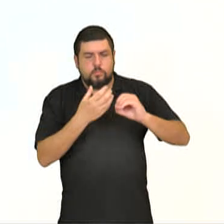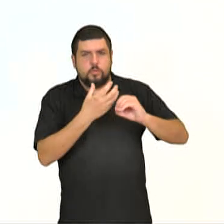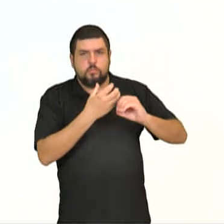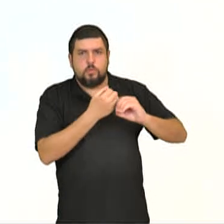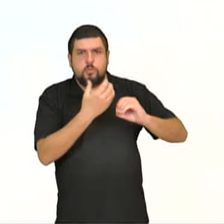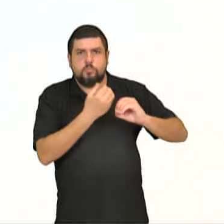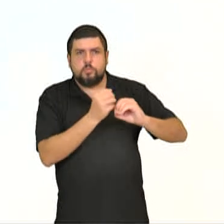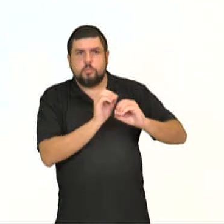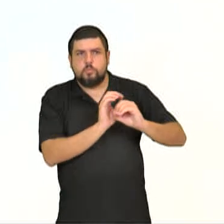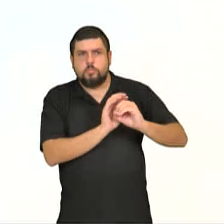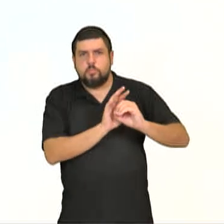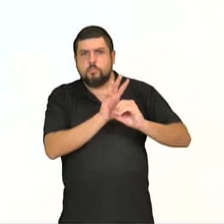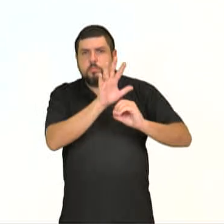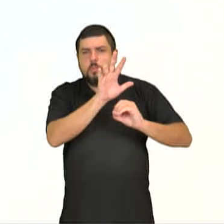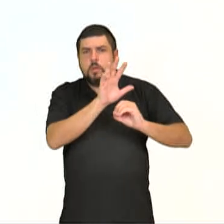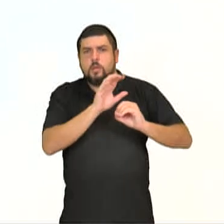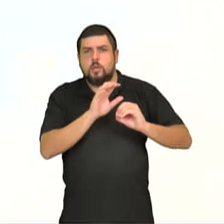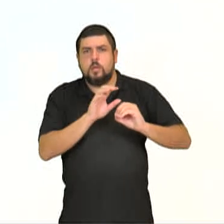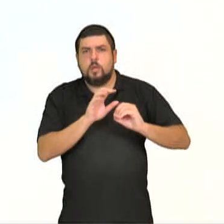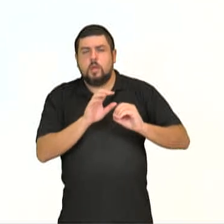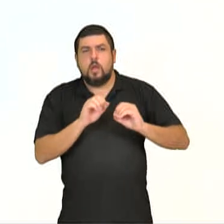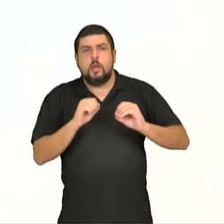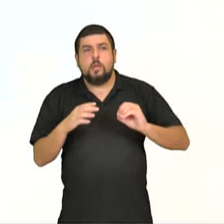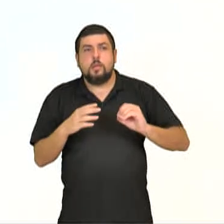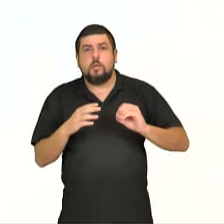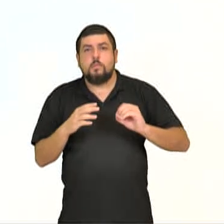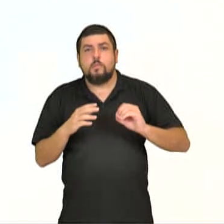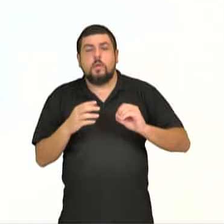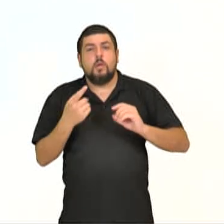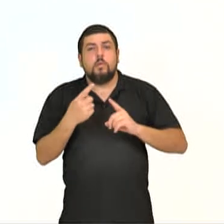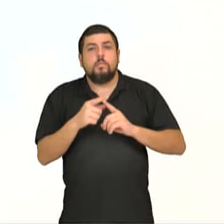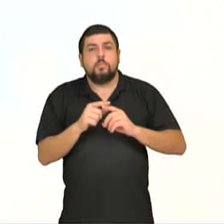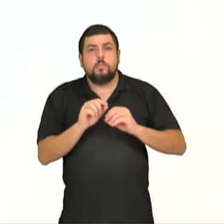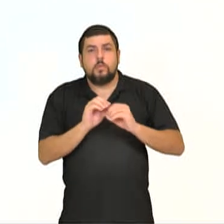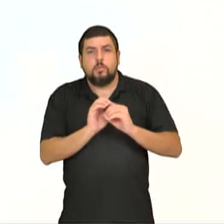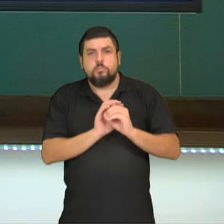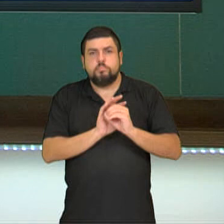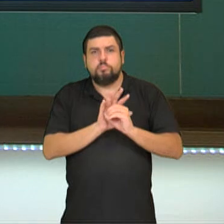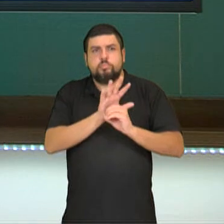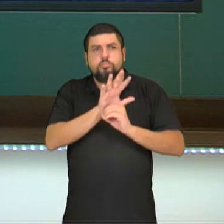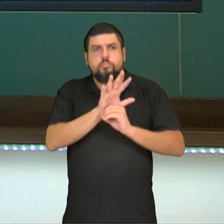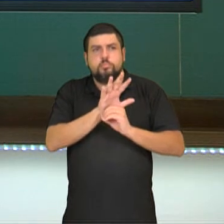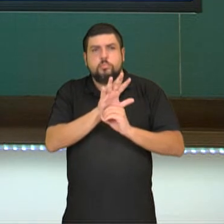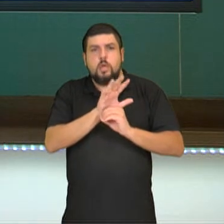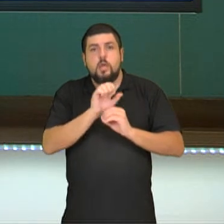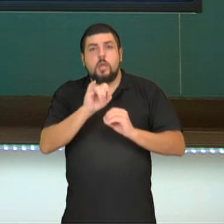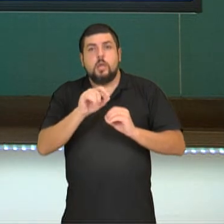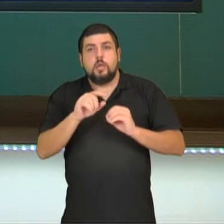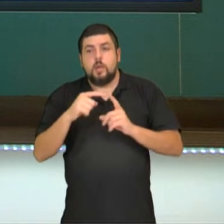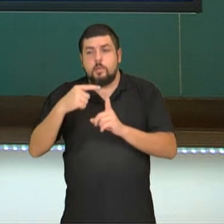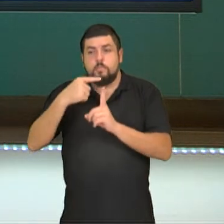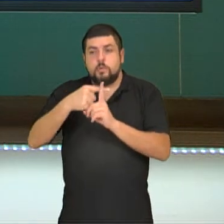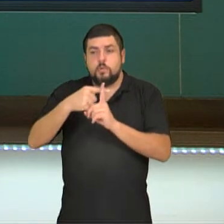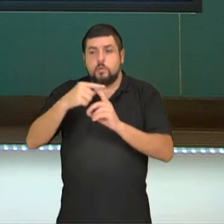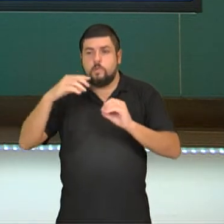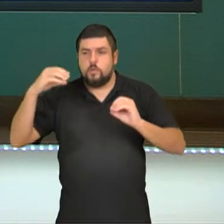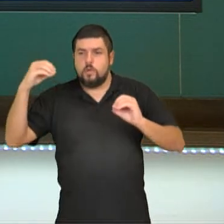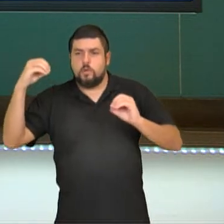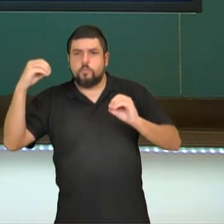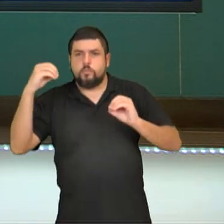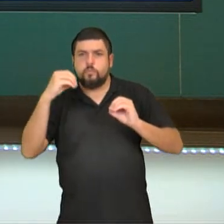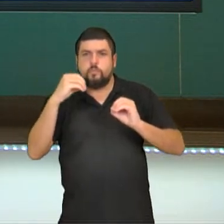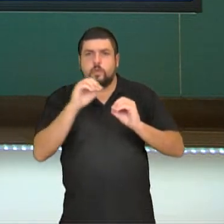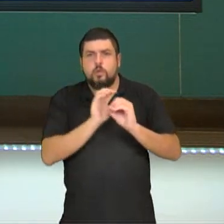sensor positiva, ao ser aproximada aqui, ela é repelida para fora, com força na direção do campo, né? No sentido do